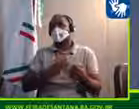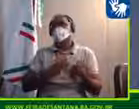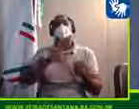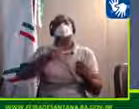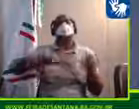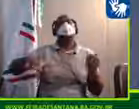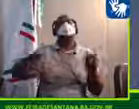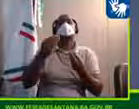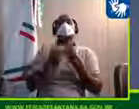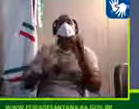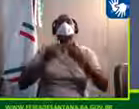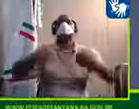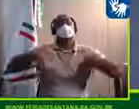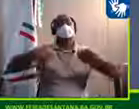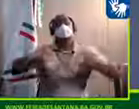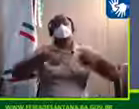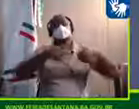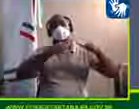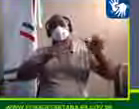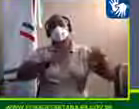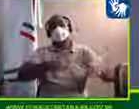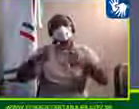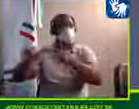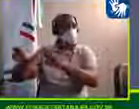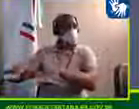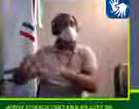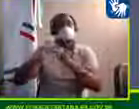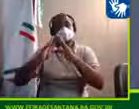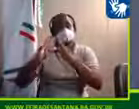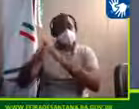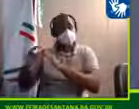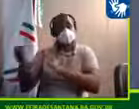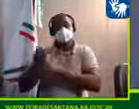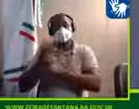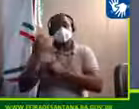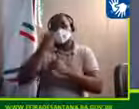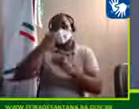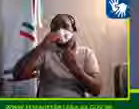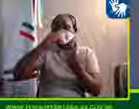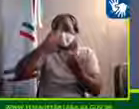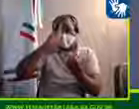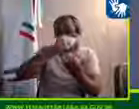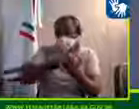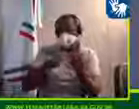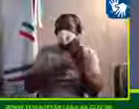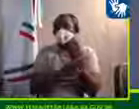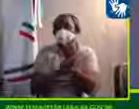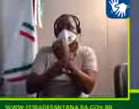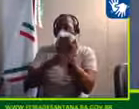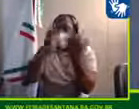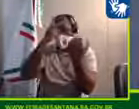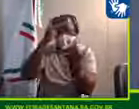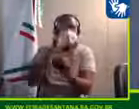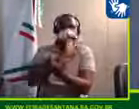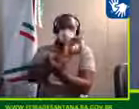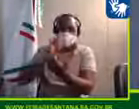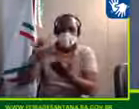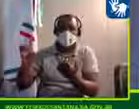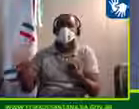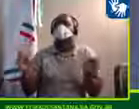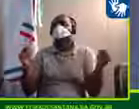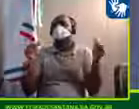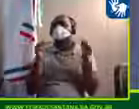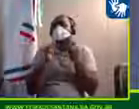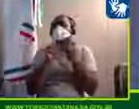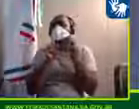organização muito forte, muito permanente no que diz respeito a tudo que seja de segurança para todas as pessoas. Com